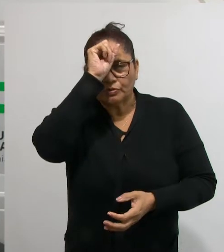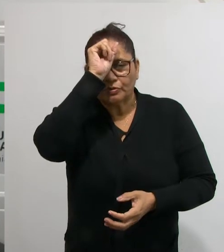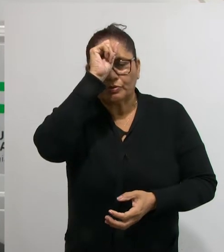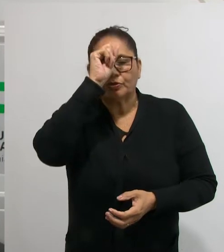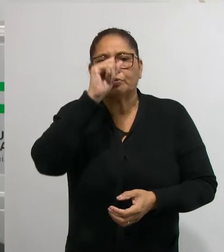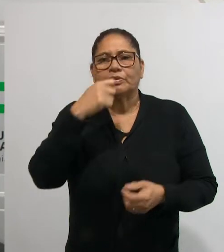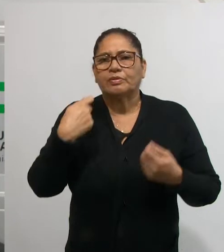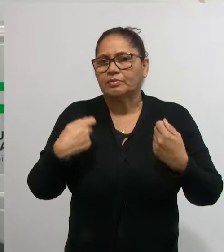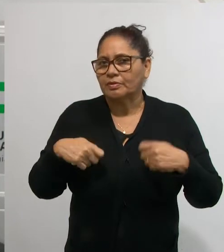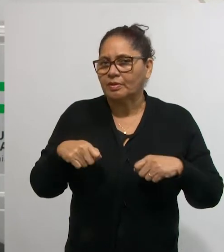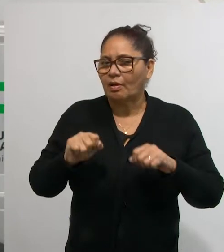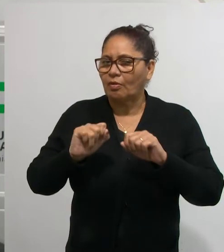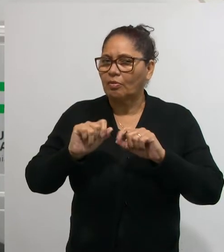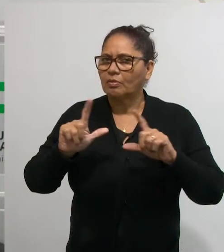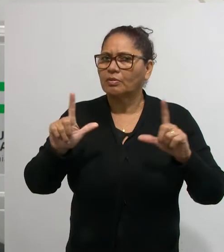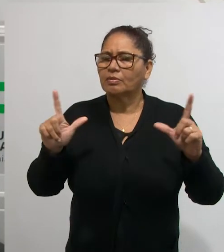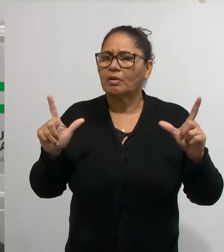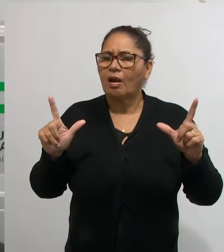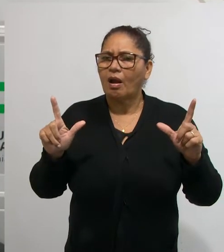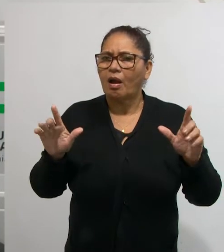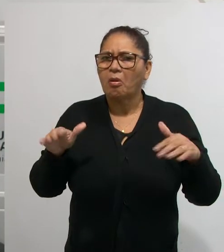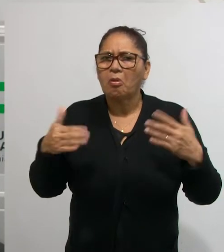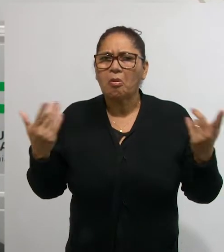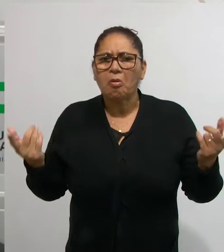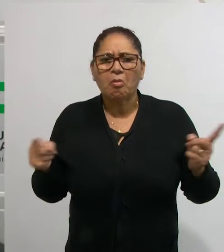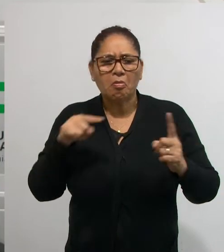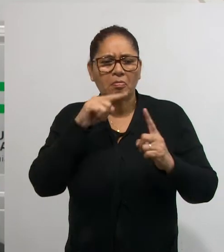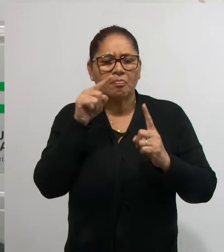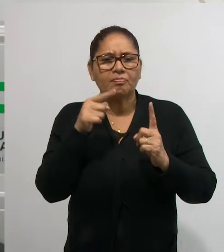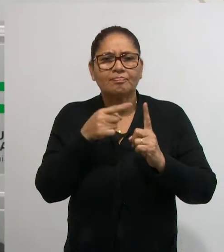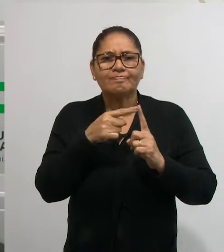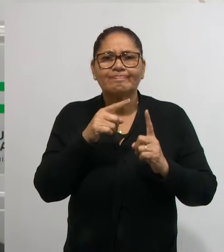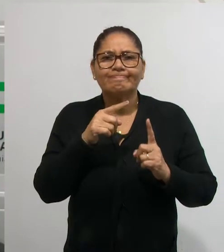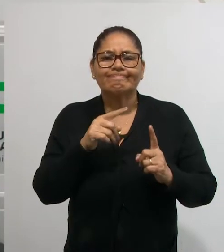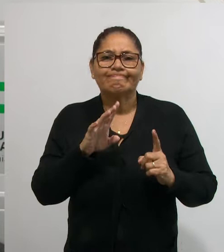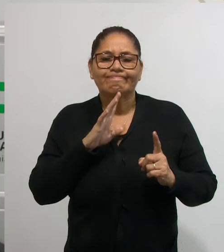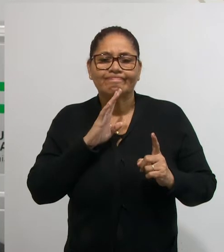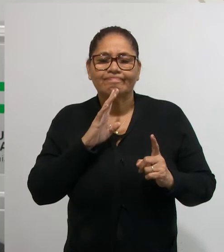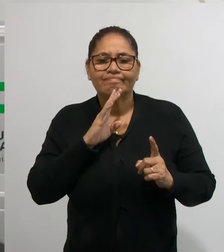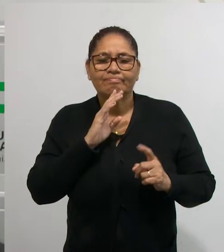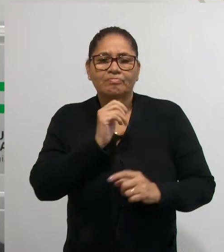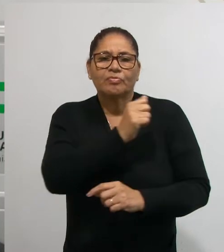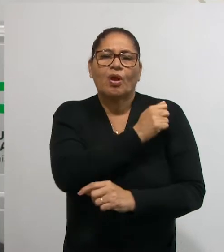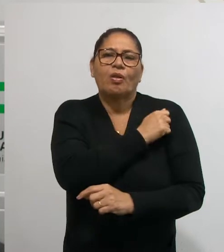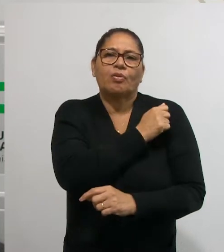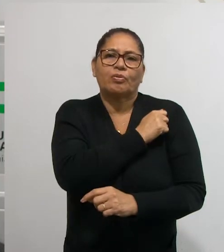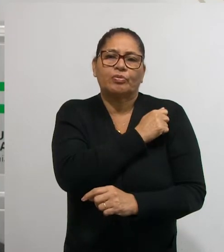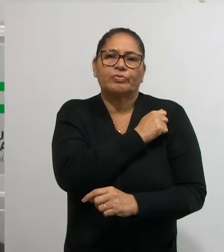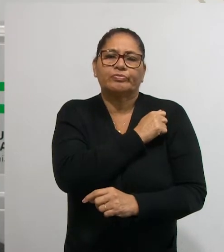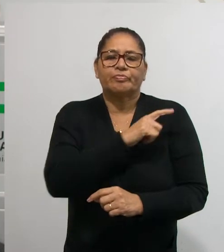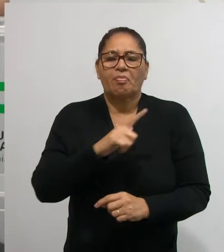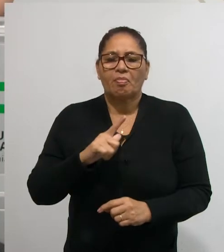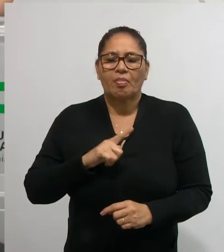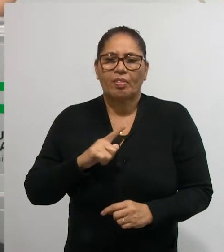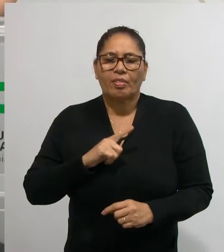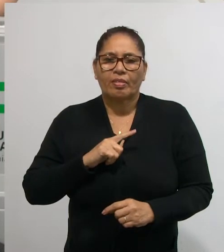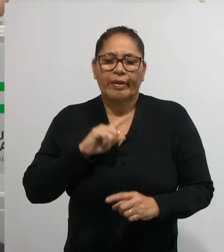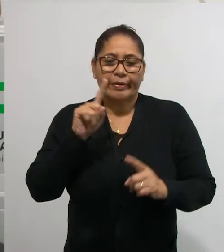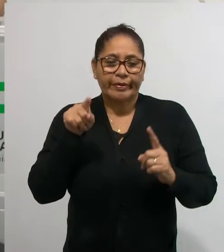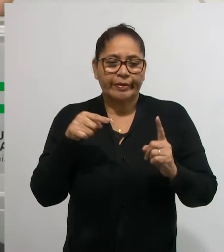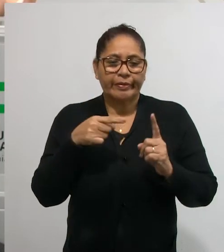você tem que ter bem claro quais são os seus objetivos e conhecer os objetivos que os alunos têm. Porque muitas vezes são